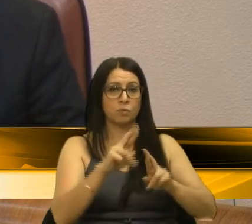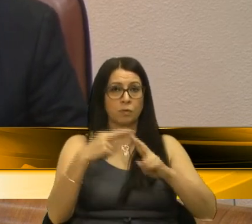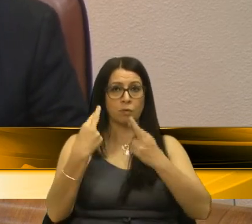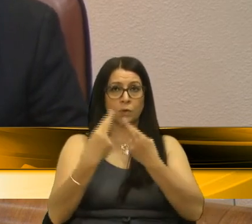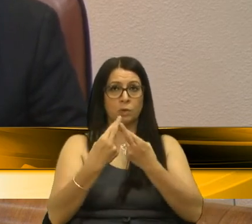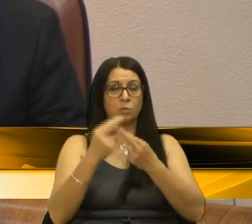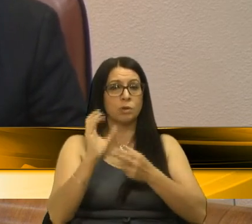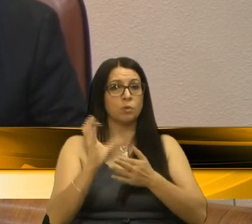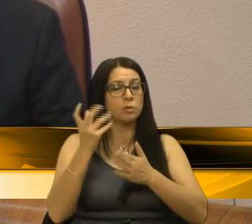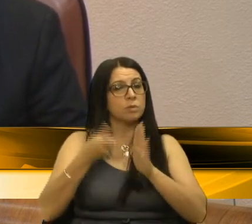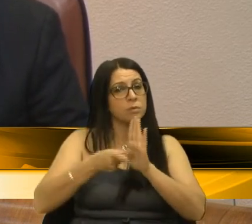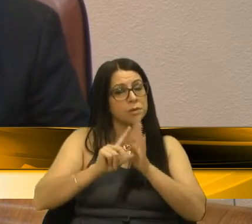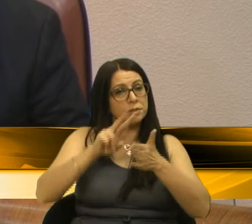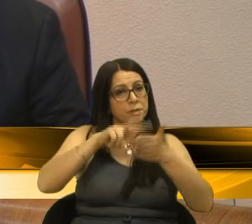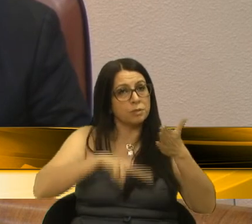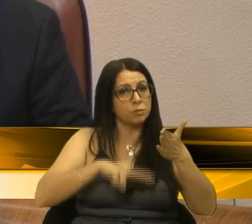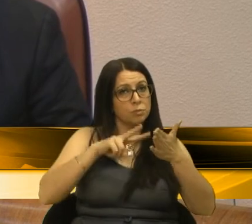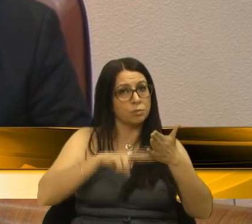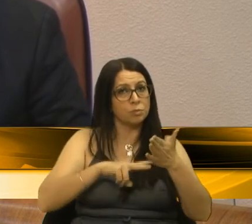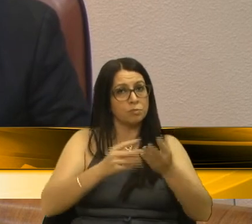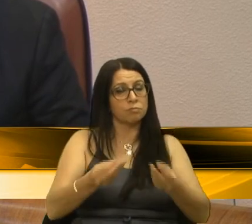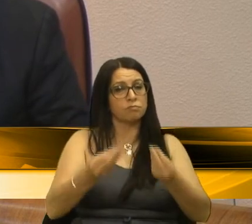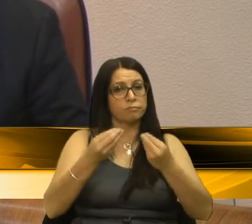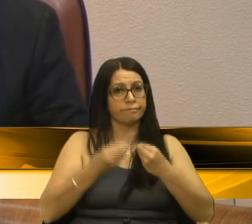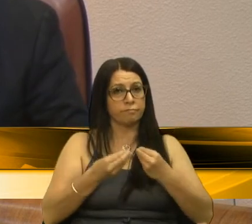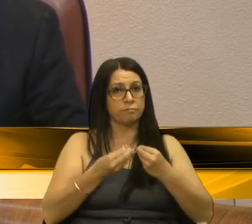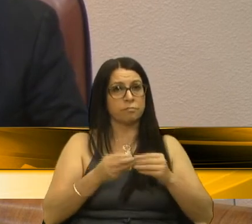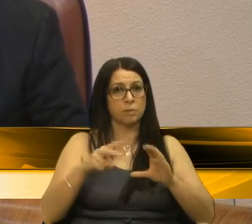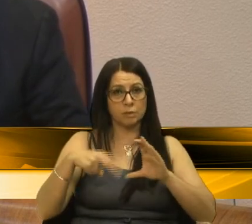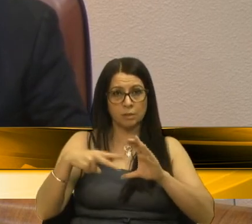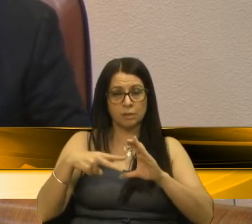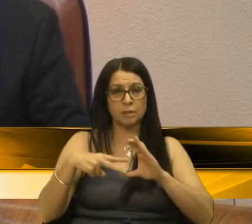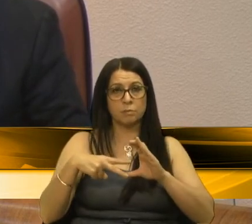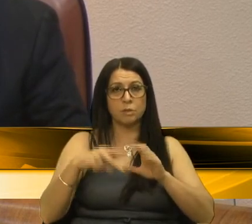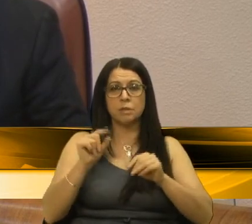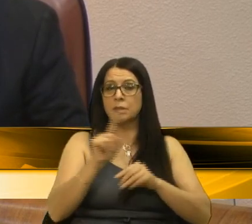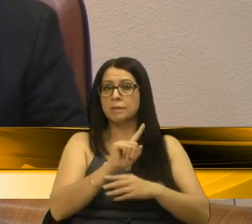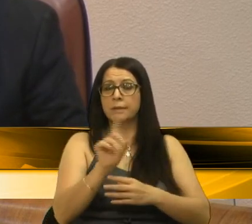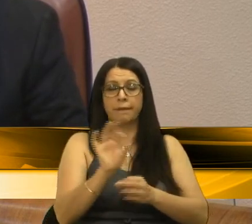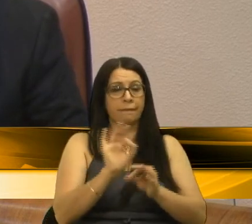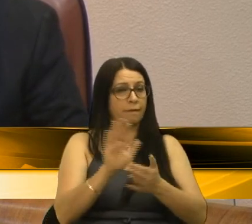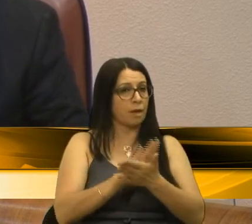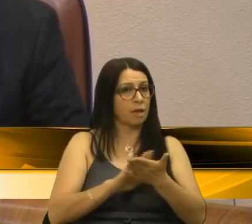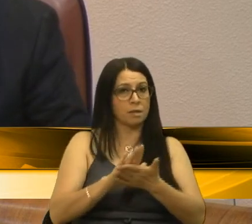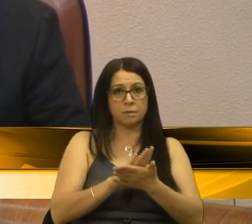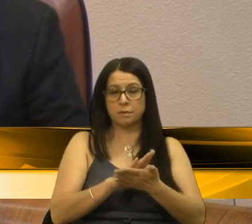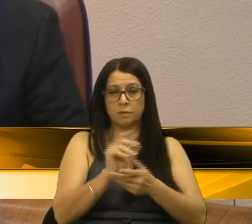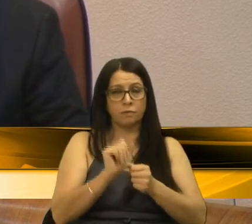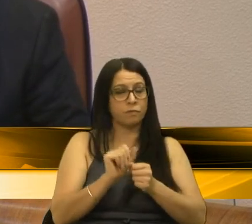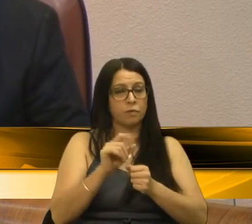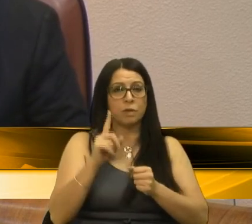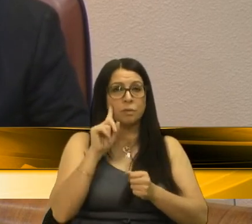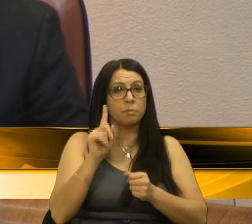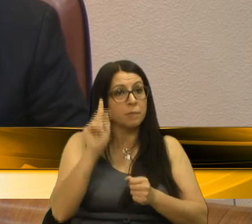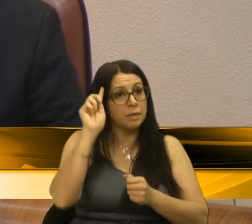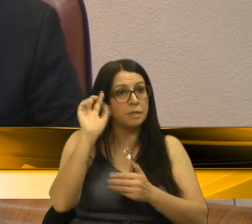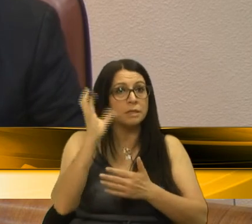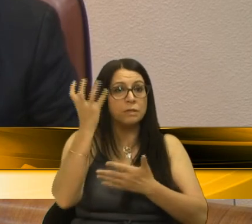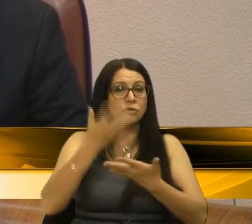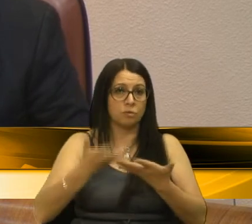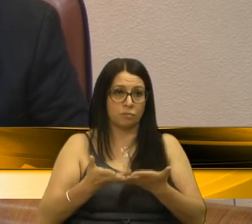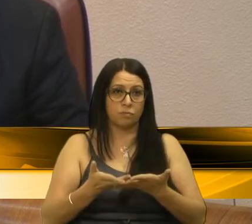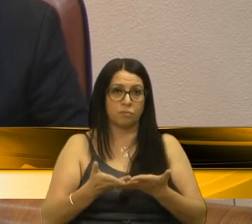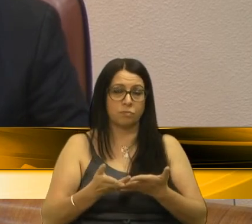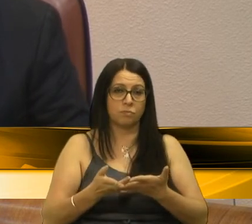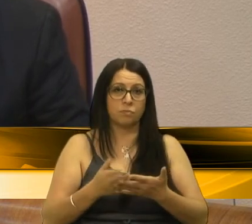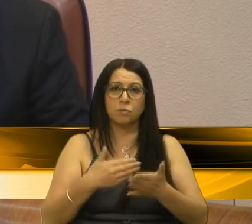ocorreu antes da leitura da denúncia e do recebimento pela Câmara Municipal e na qual nada de relevante foi decidido? E,